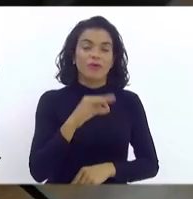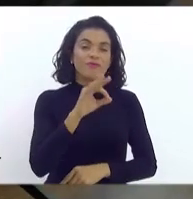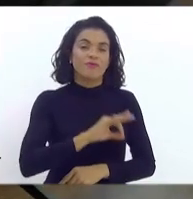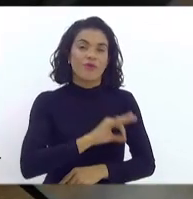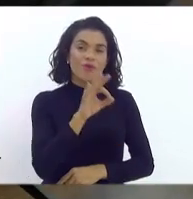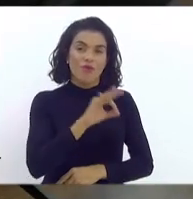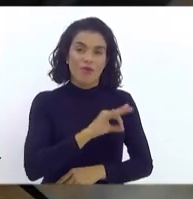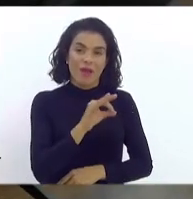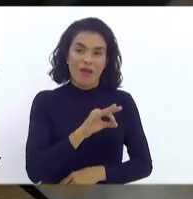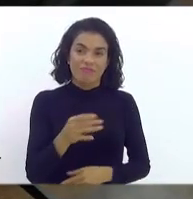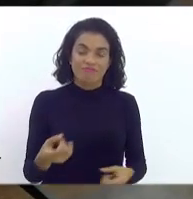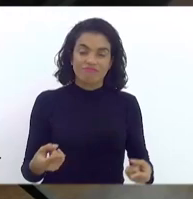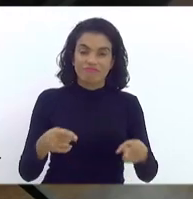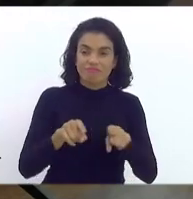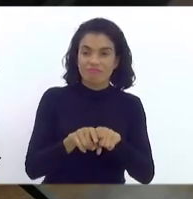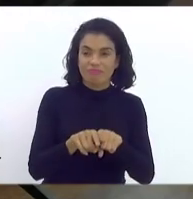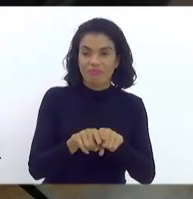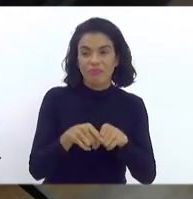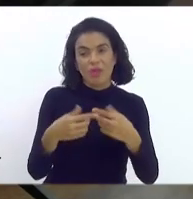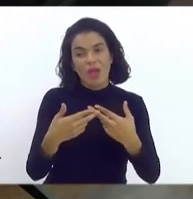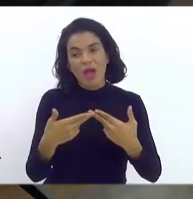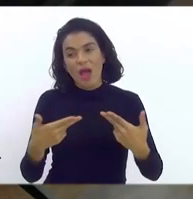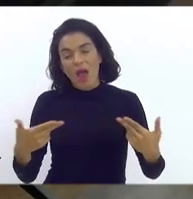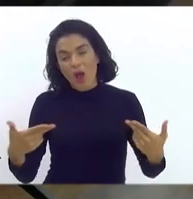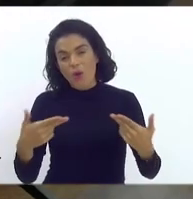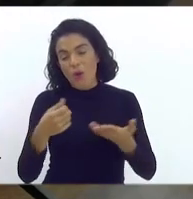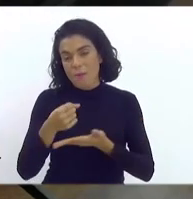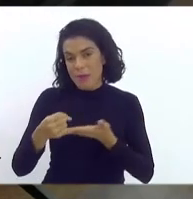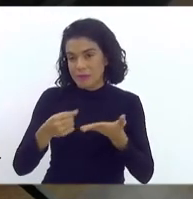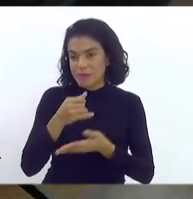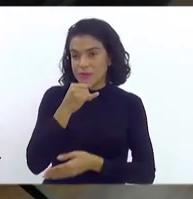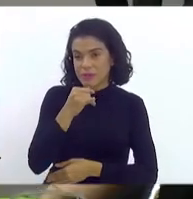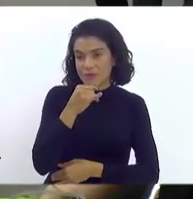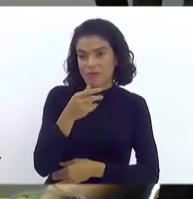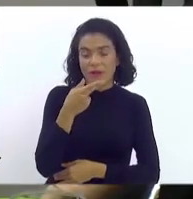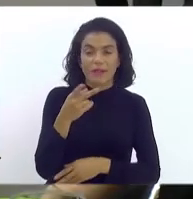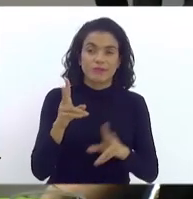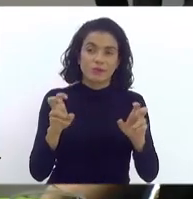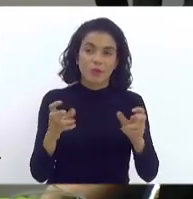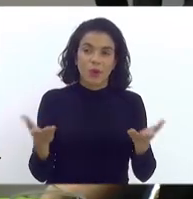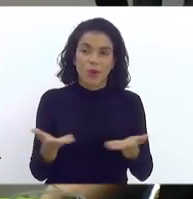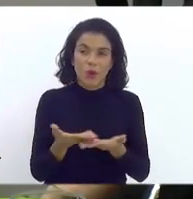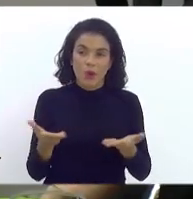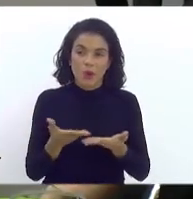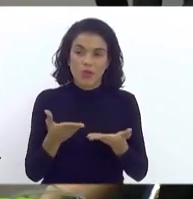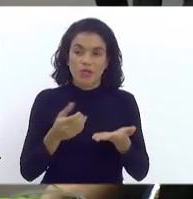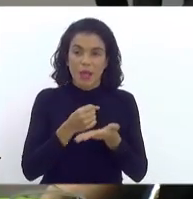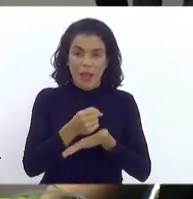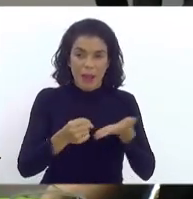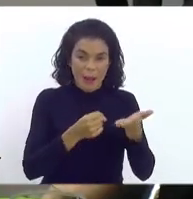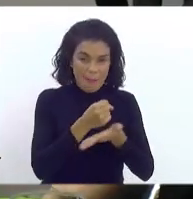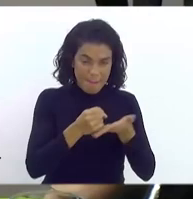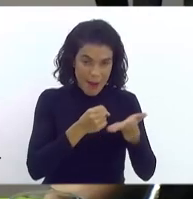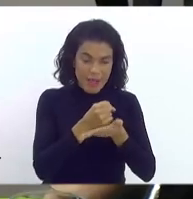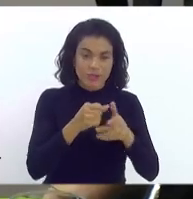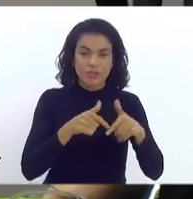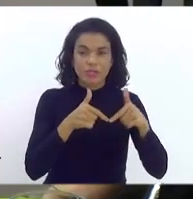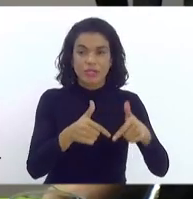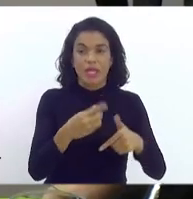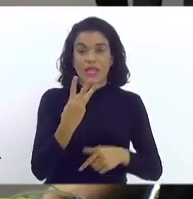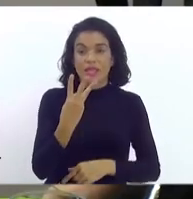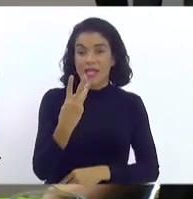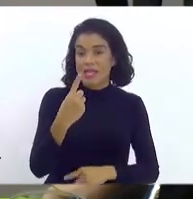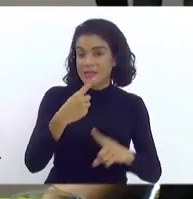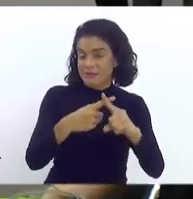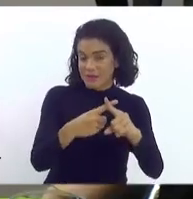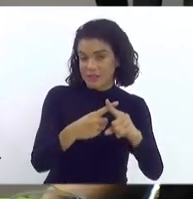relacionada com alguma base. Por exemplo, se a gente falar hoje sobre a nossa base de ativos, foi 3 vezes a